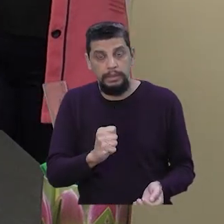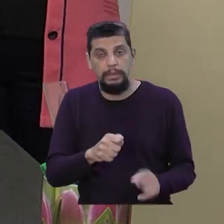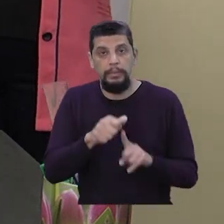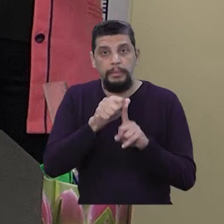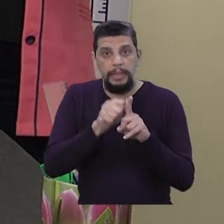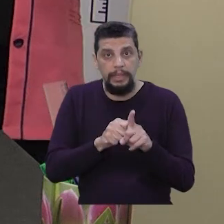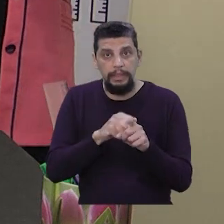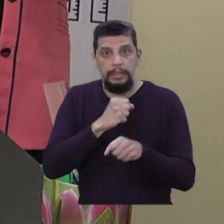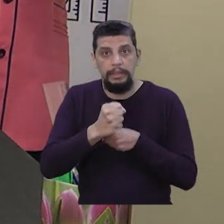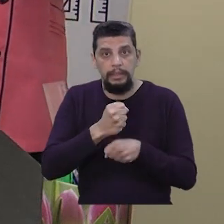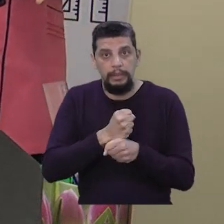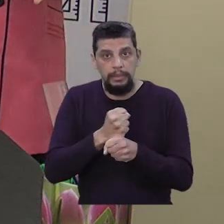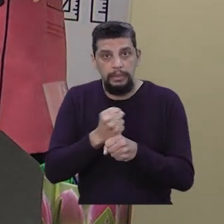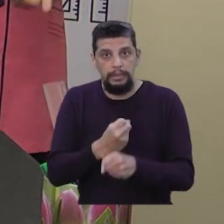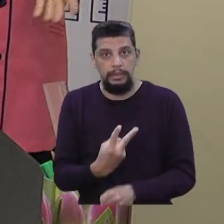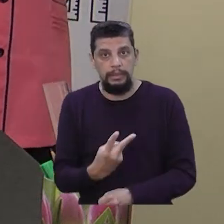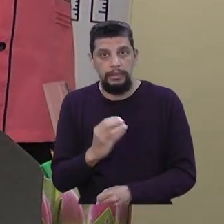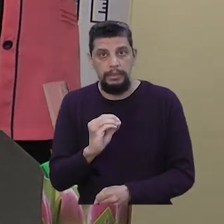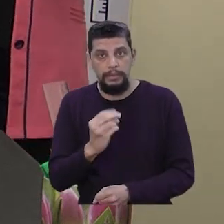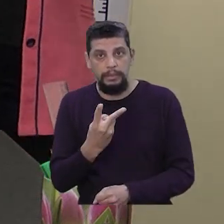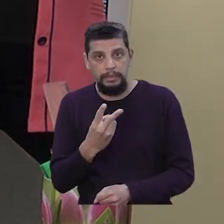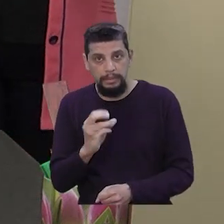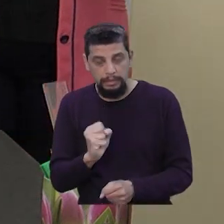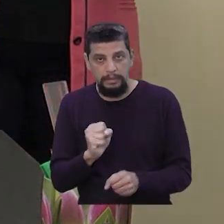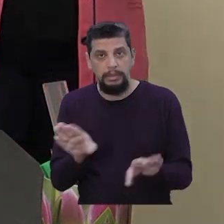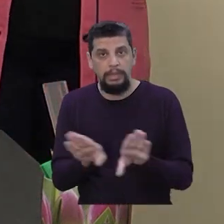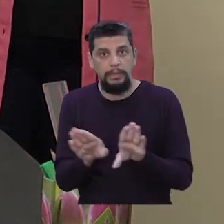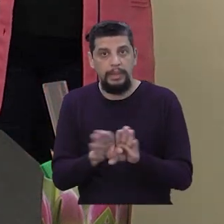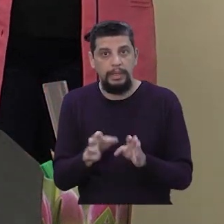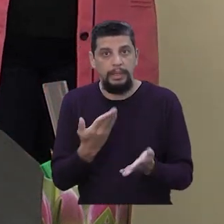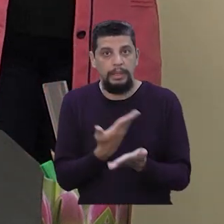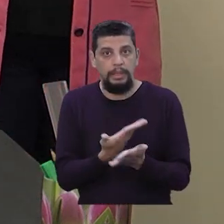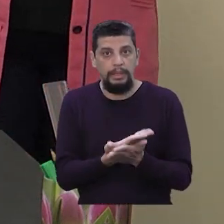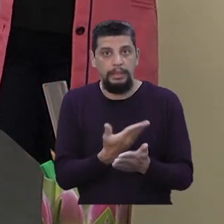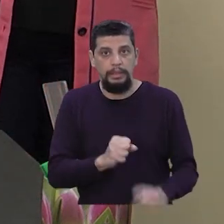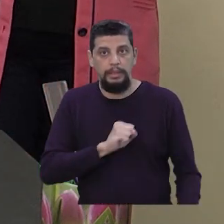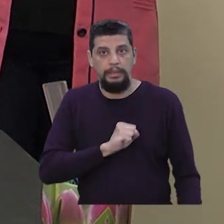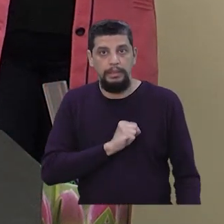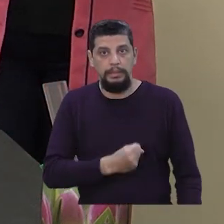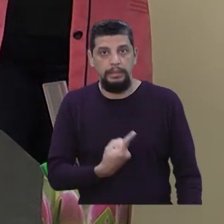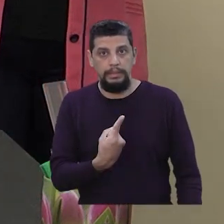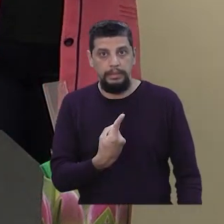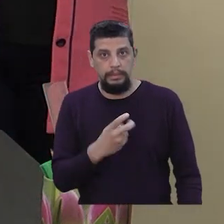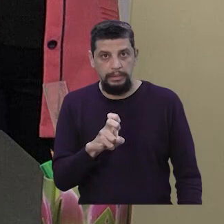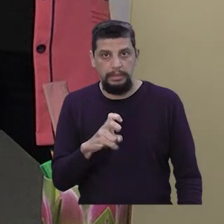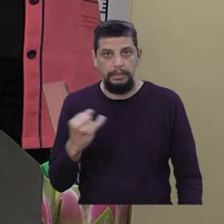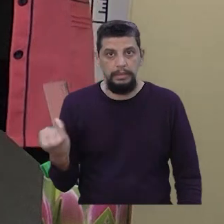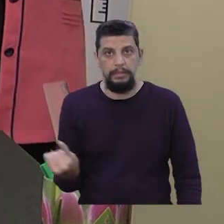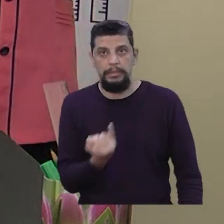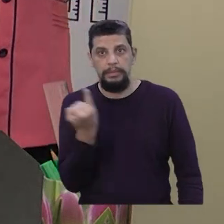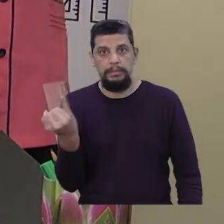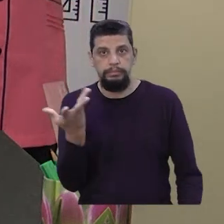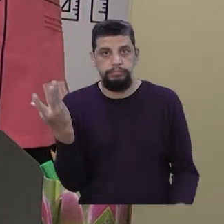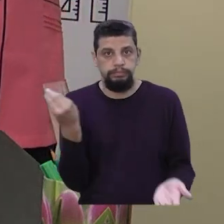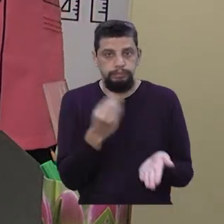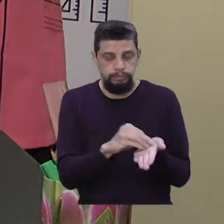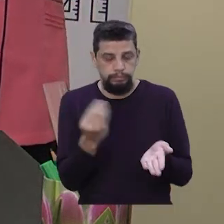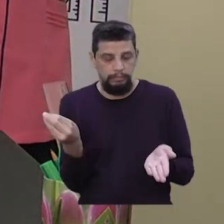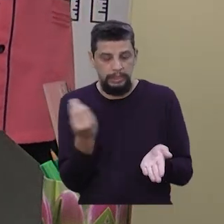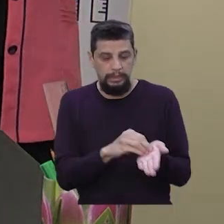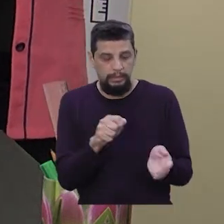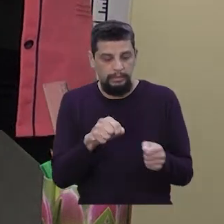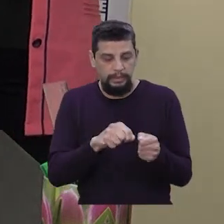mês e o ano de 2020. Vão colocar também a nossa aula 15, que é a aula de hoje, é bem importante colocar